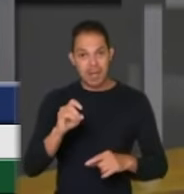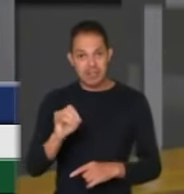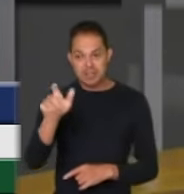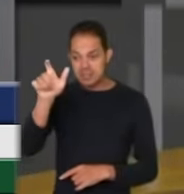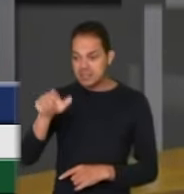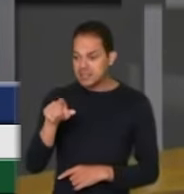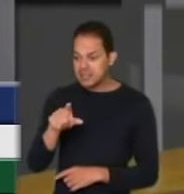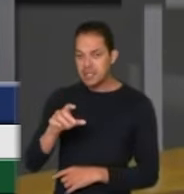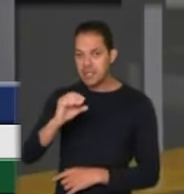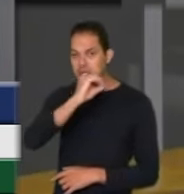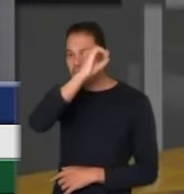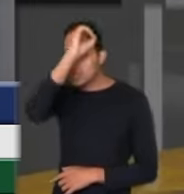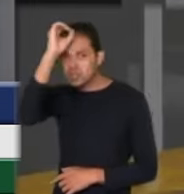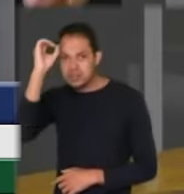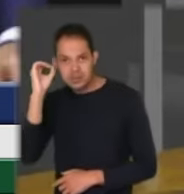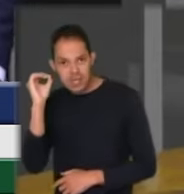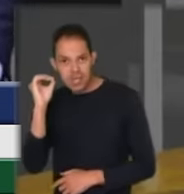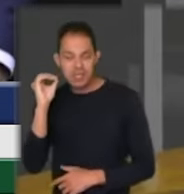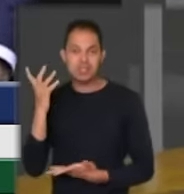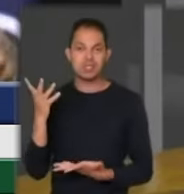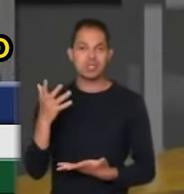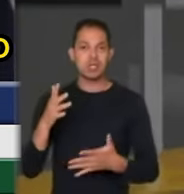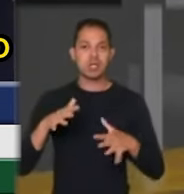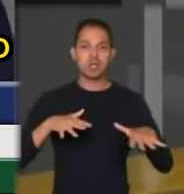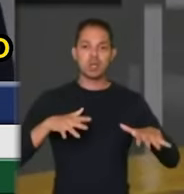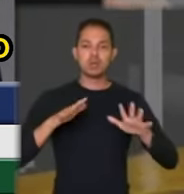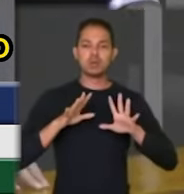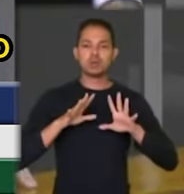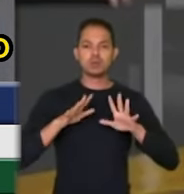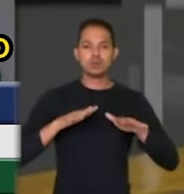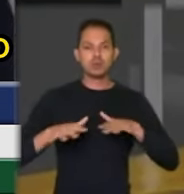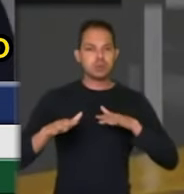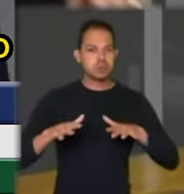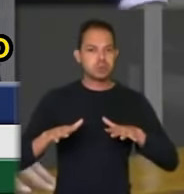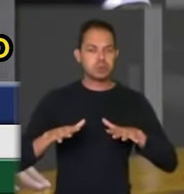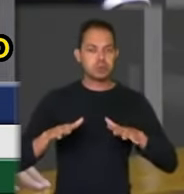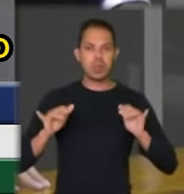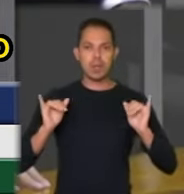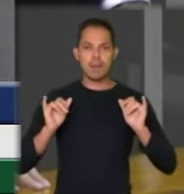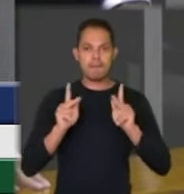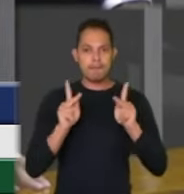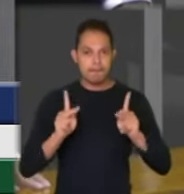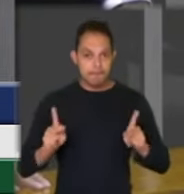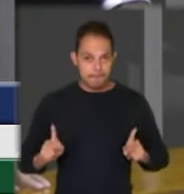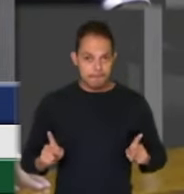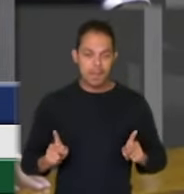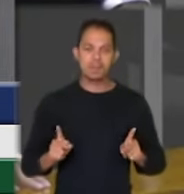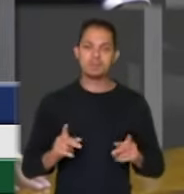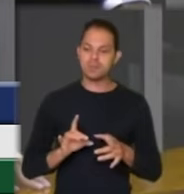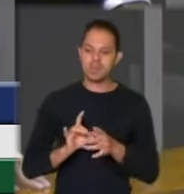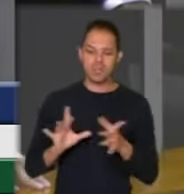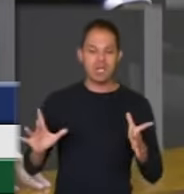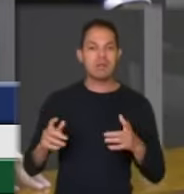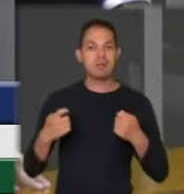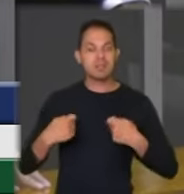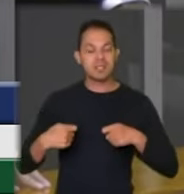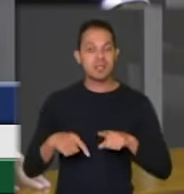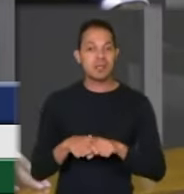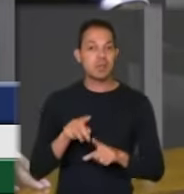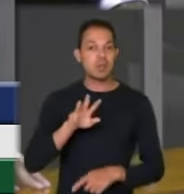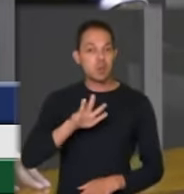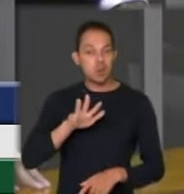estava somente se manifestando, não pode, deve ser absolvido. E Lula e Flávio Dino,